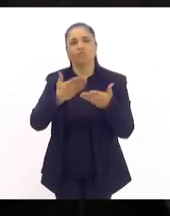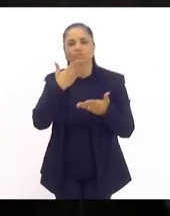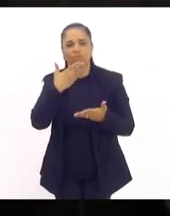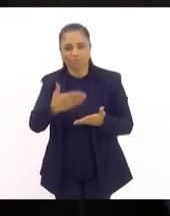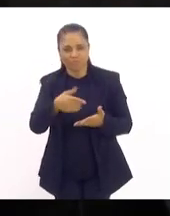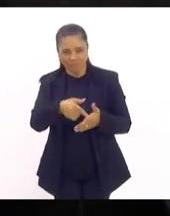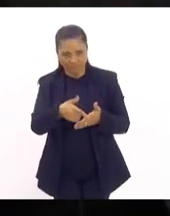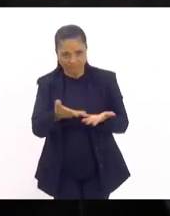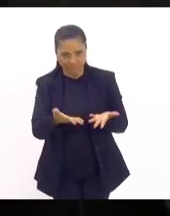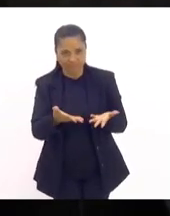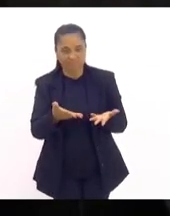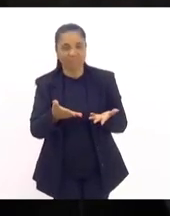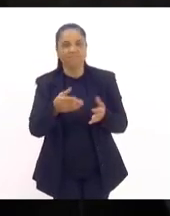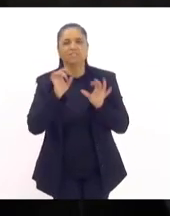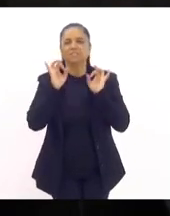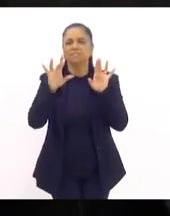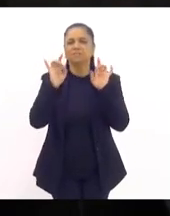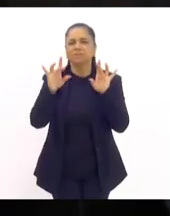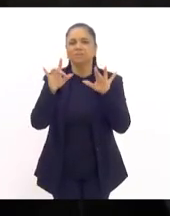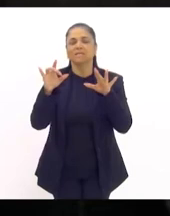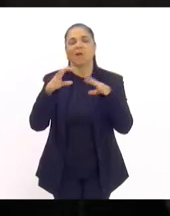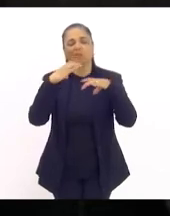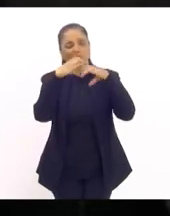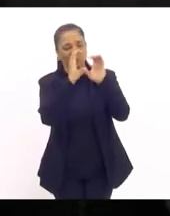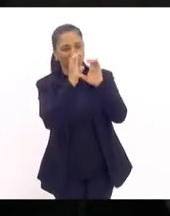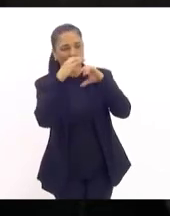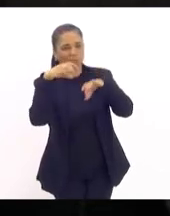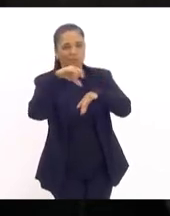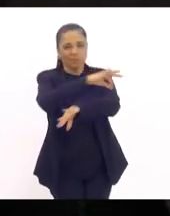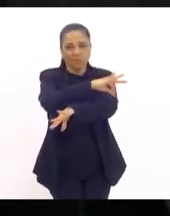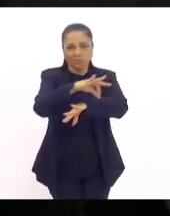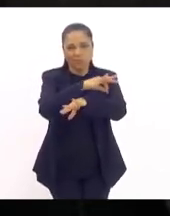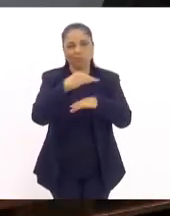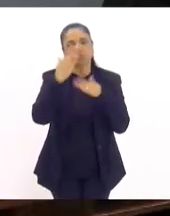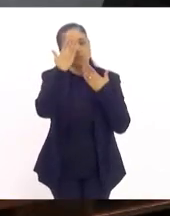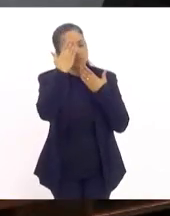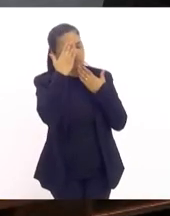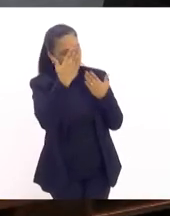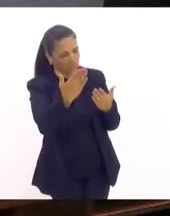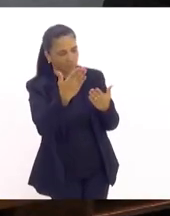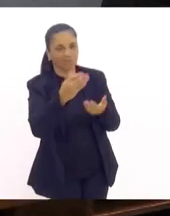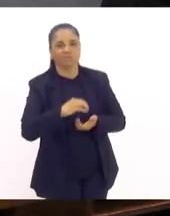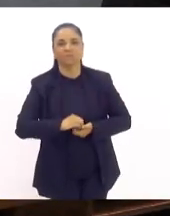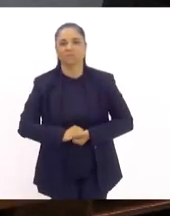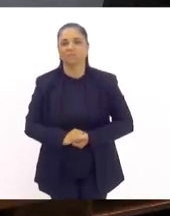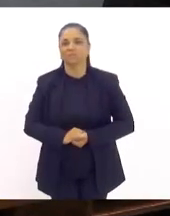especial, nesse caso, para engenheiros e arquitetos. Muito obrigado, senhor presidente.